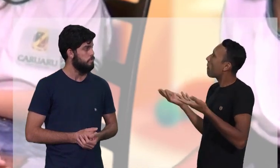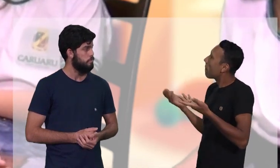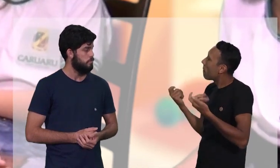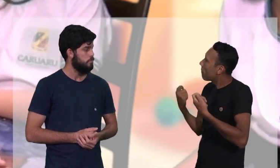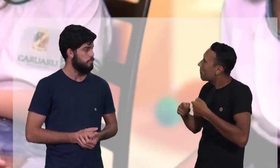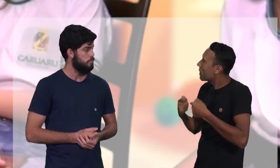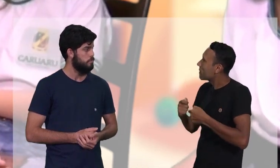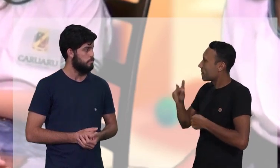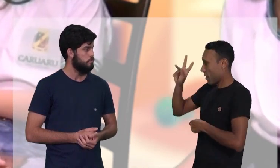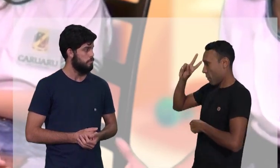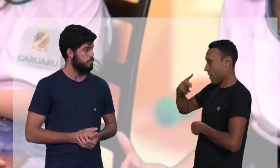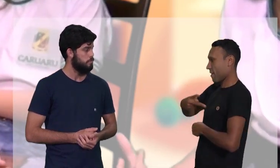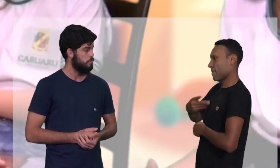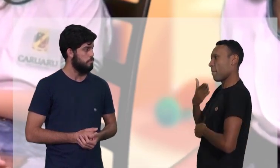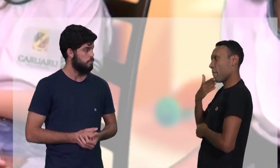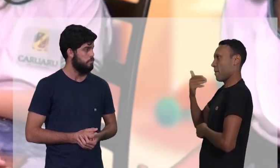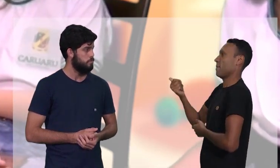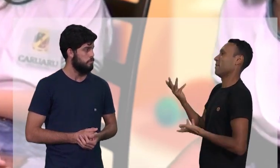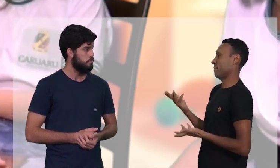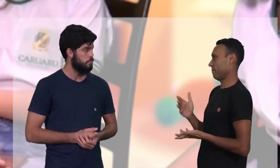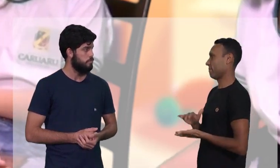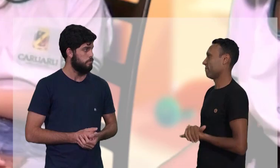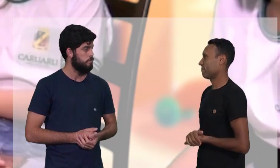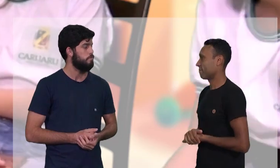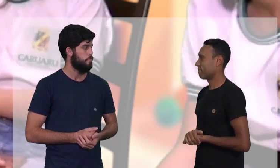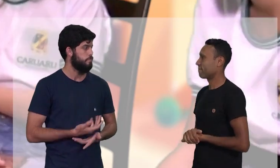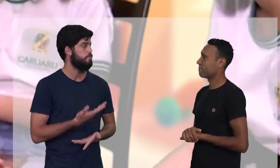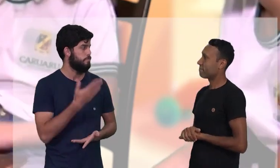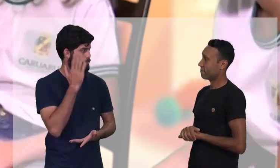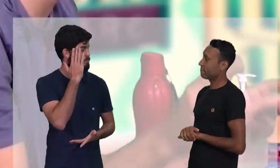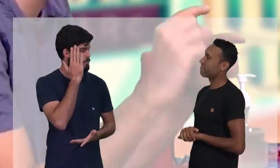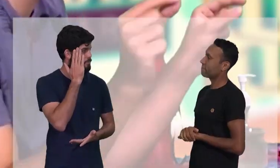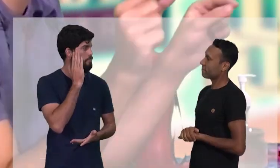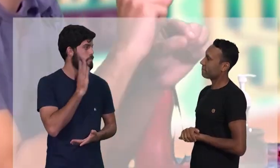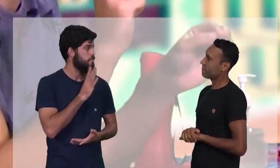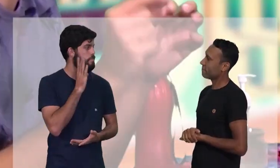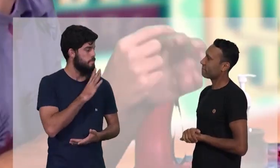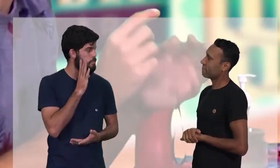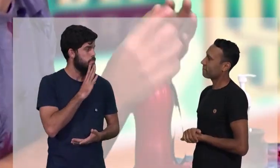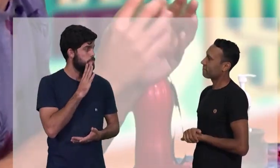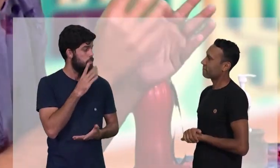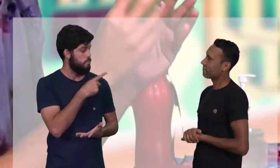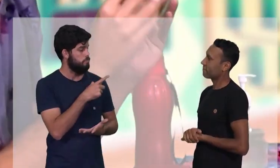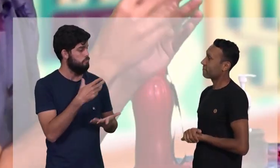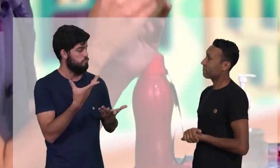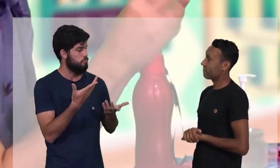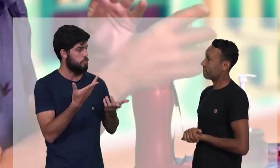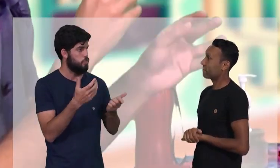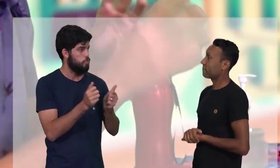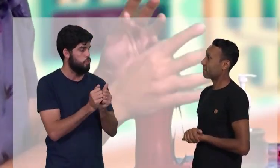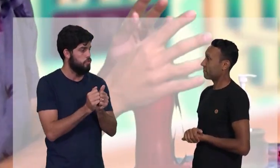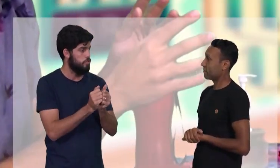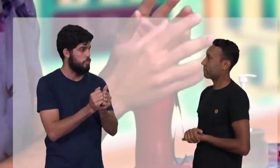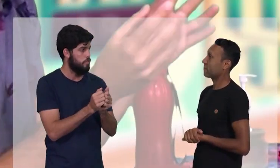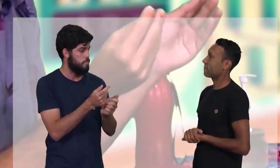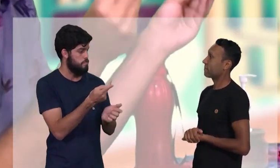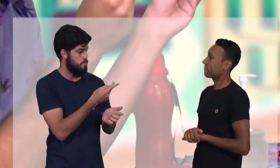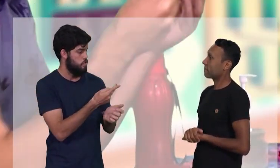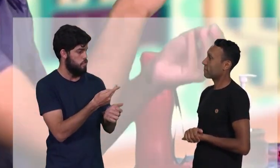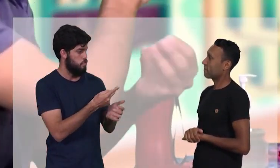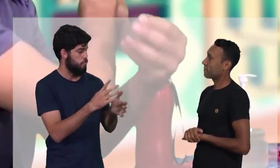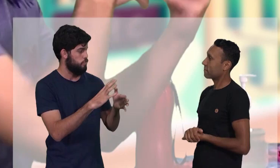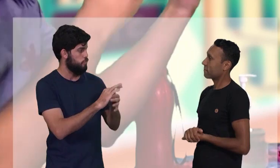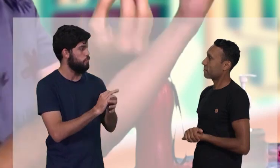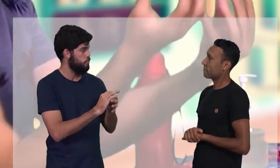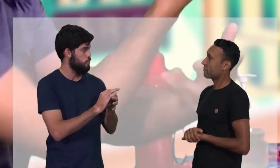melhor, você vai ver as coisas boas que você já fez. Nossa, legal. E legal que eles juntaram, né? Se a gente for analisar o que vocês acabaram de falar, juntou